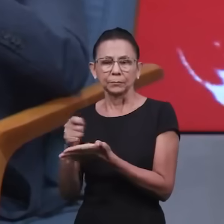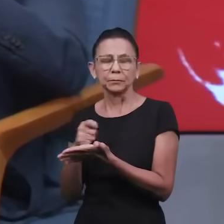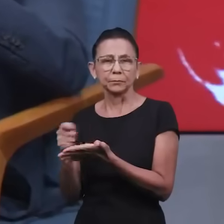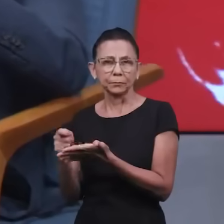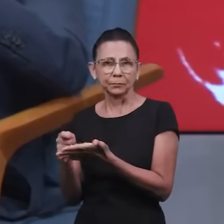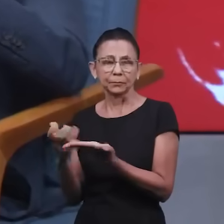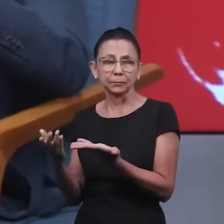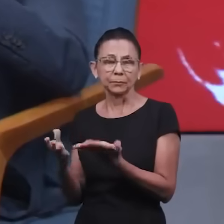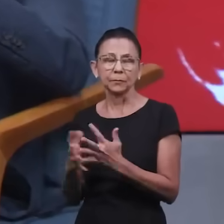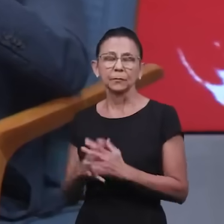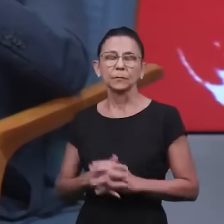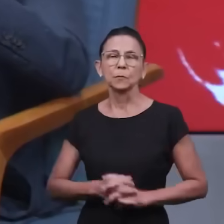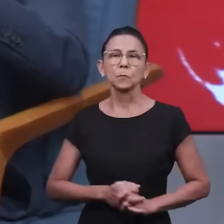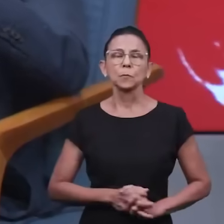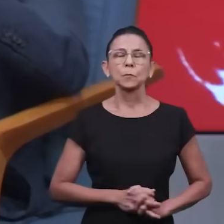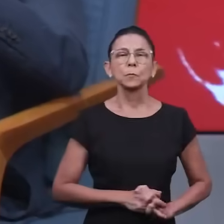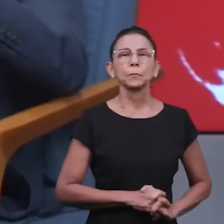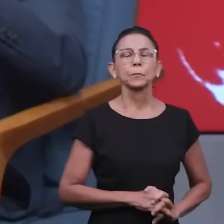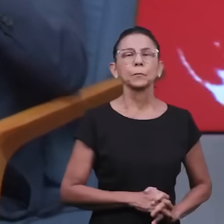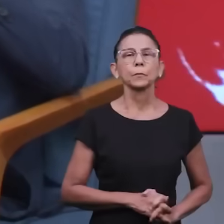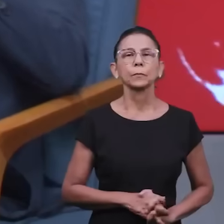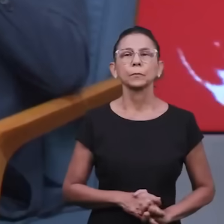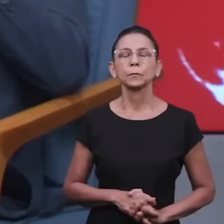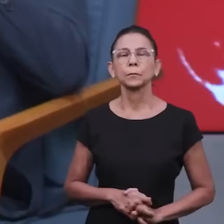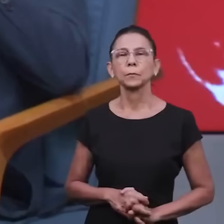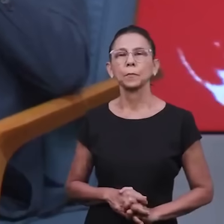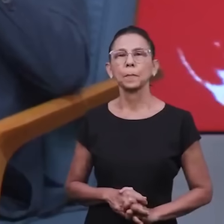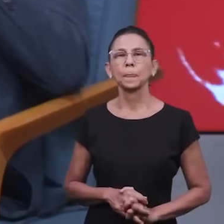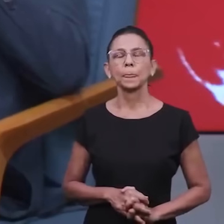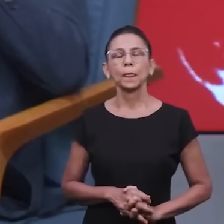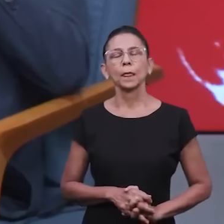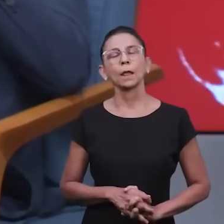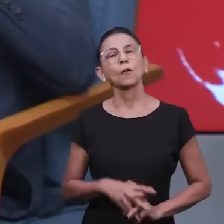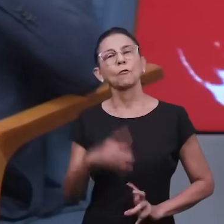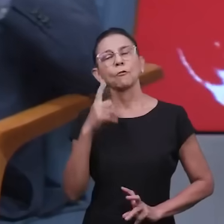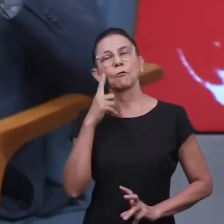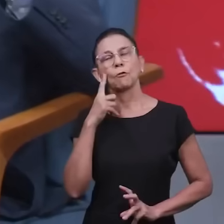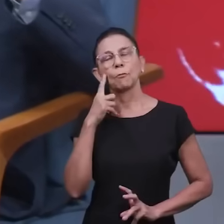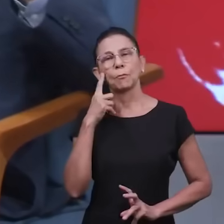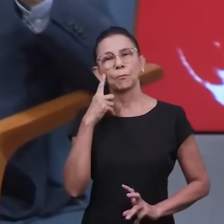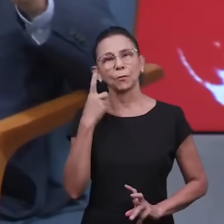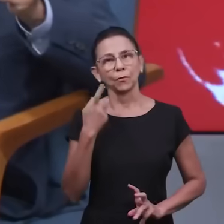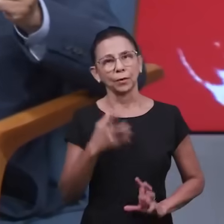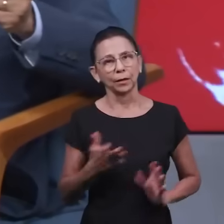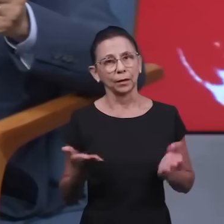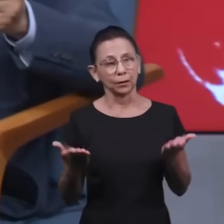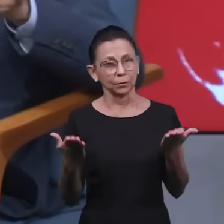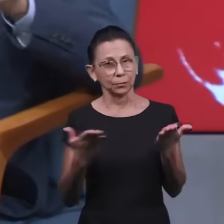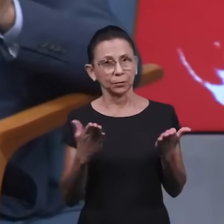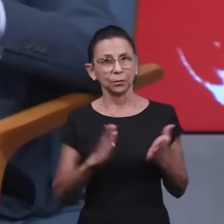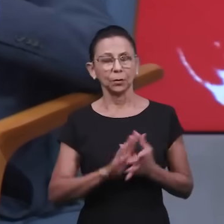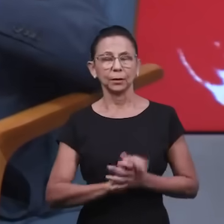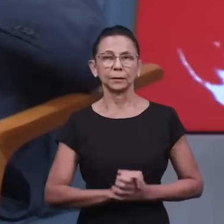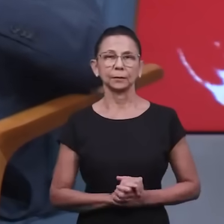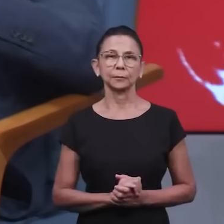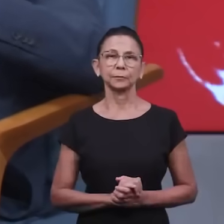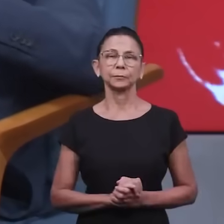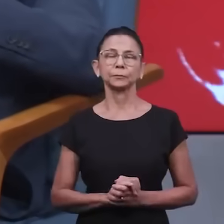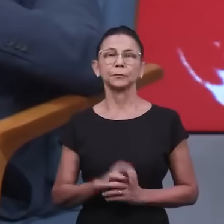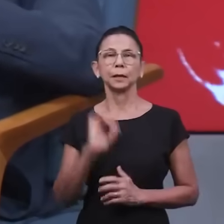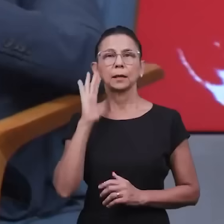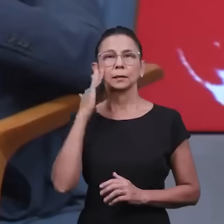Tanto é profético isso, por que ministério da palavra? Então nós vamos abrir aqui para